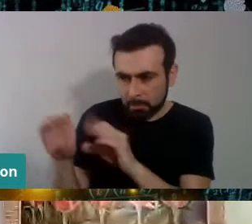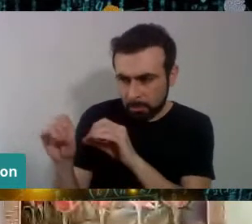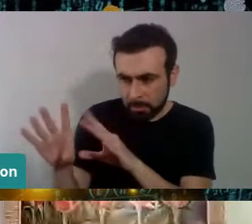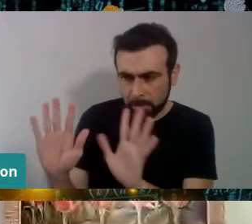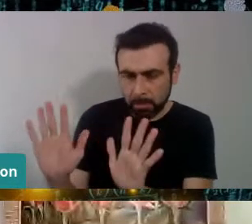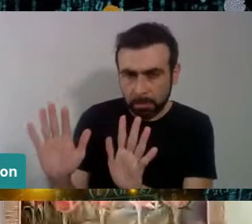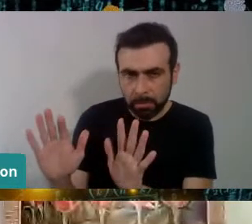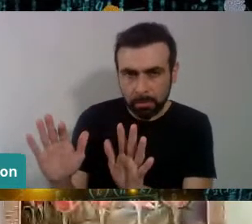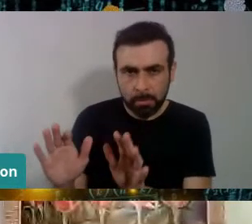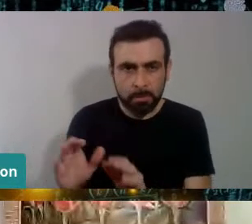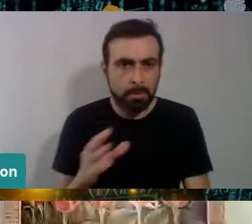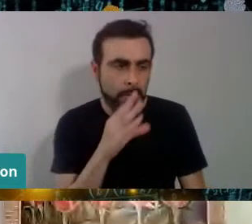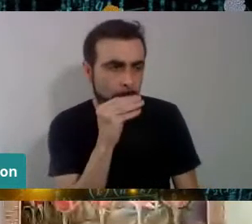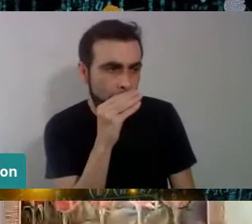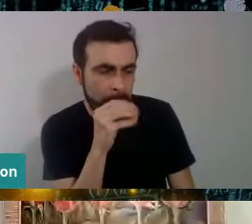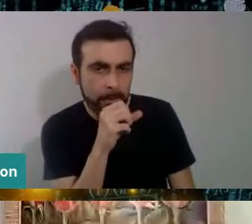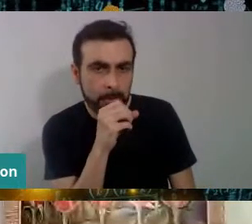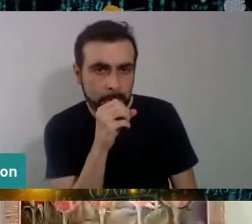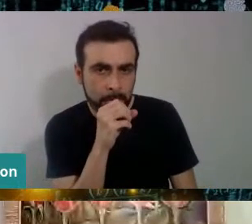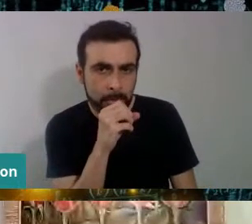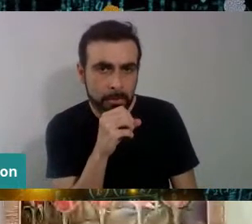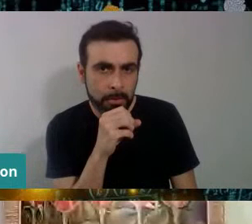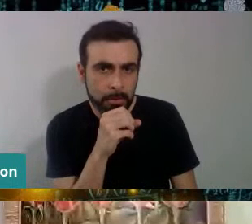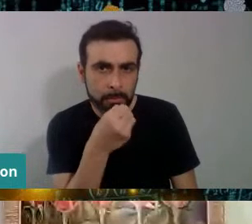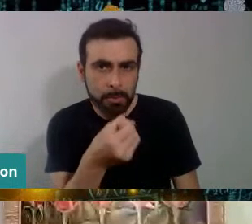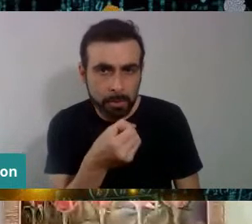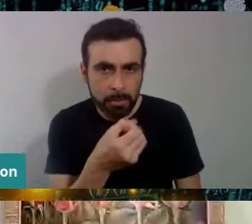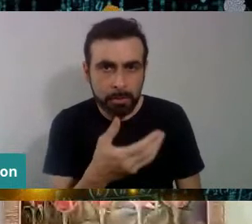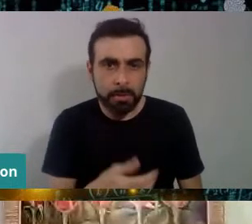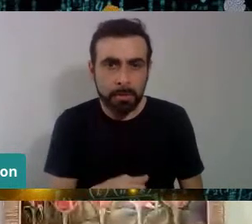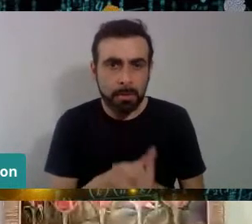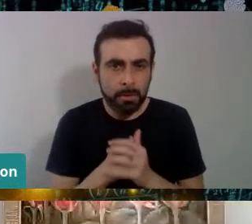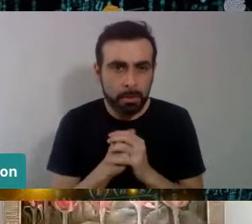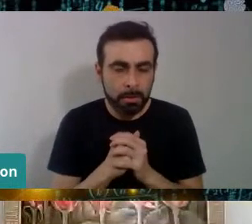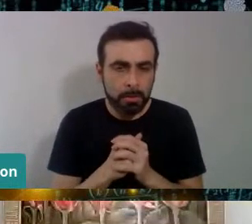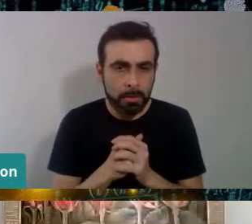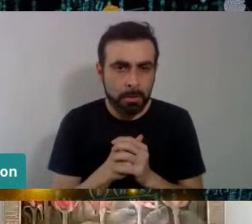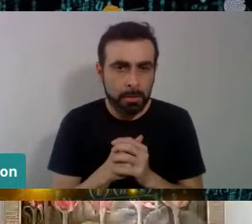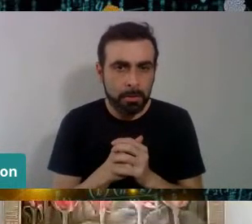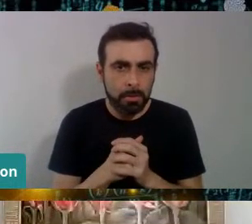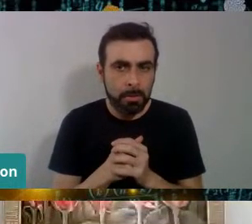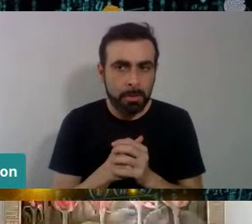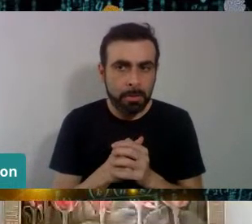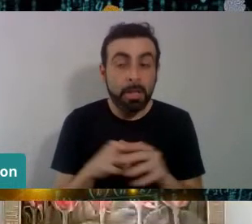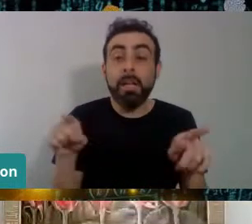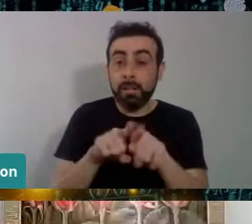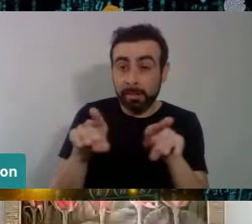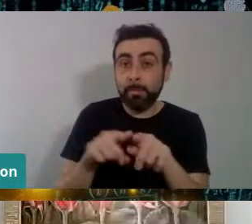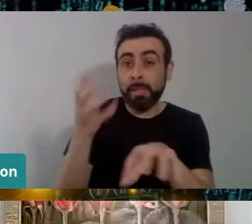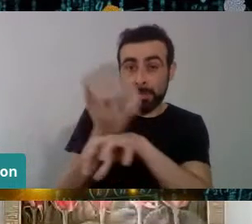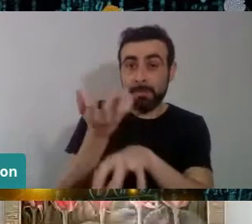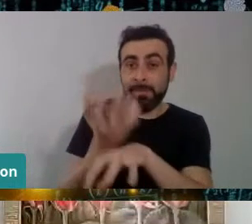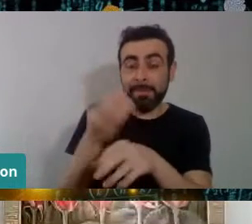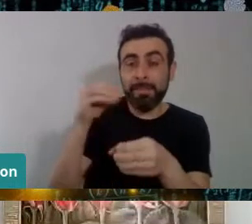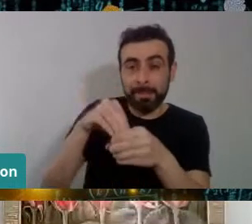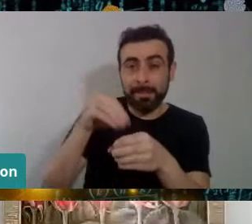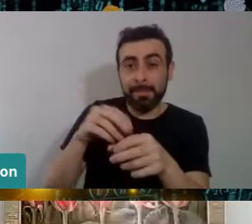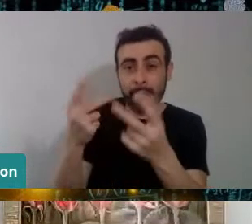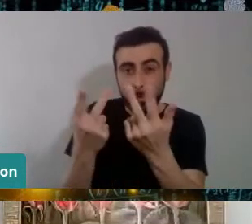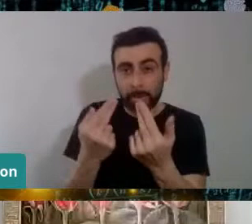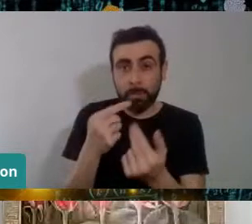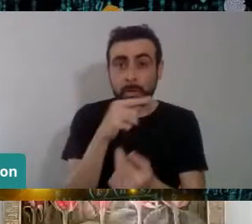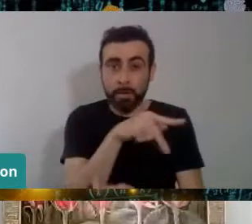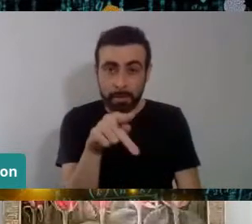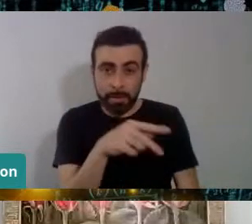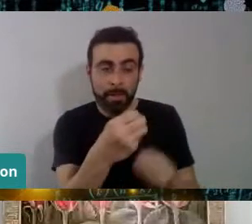Liga o microfone, Koga. E a álgebra moderna também. Ah, a professora Suzy foi seu